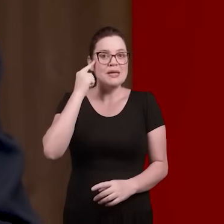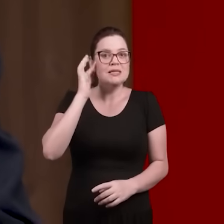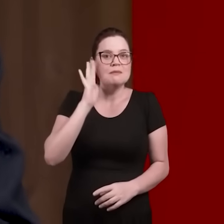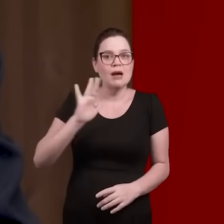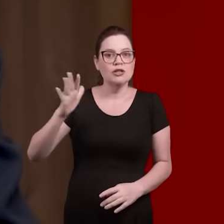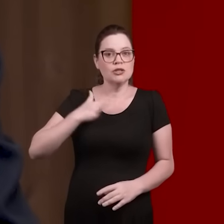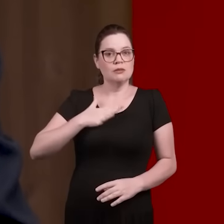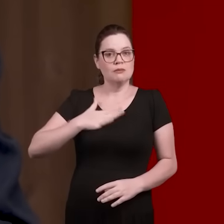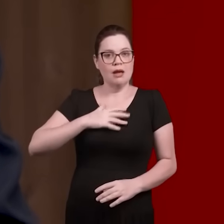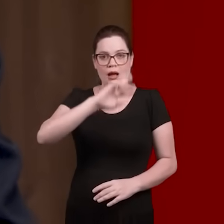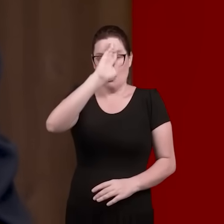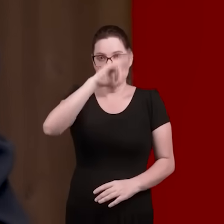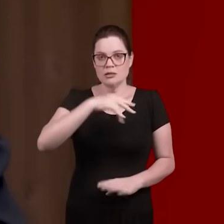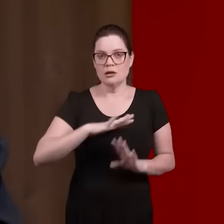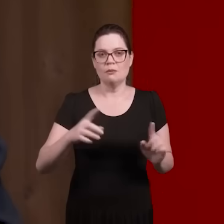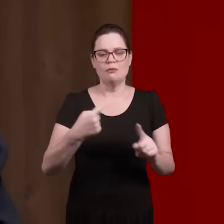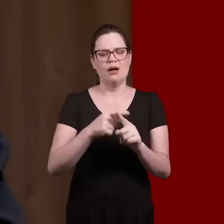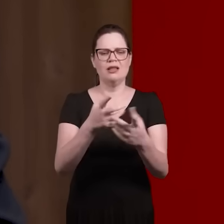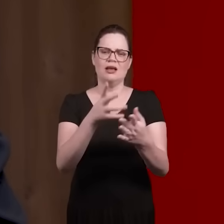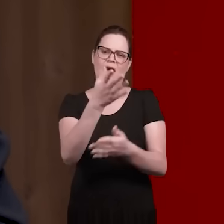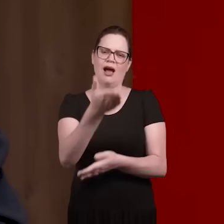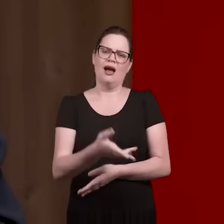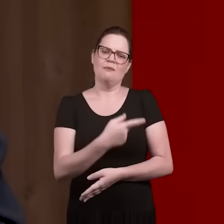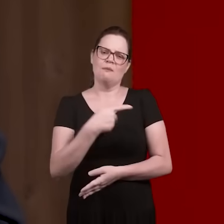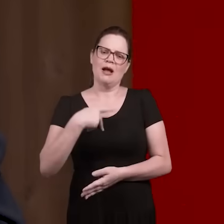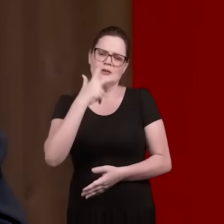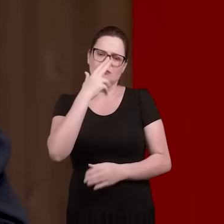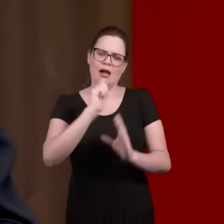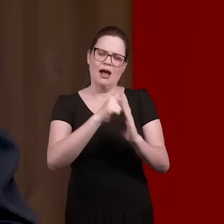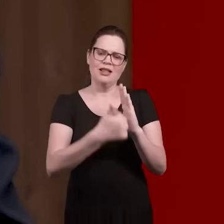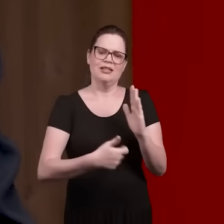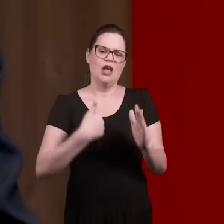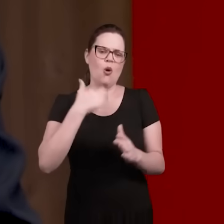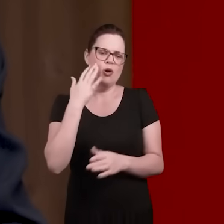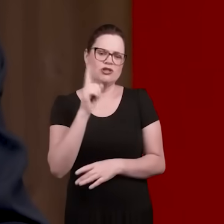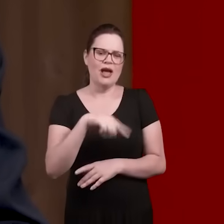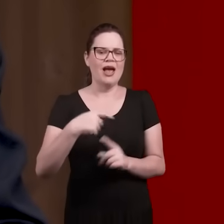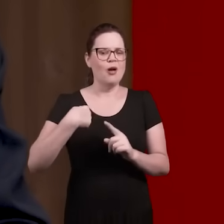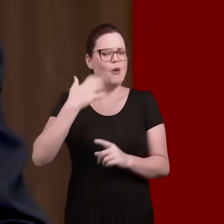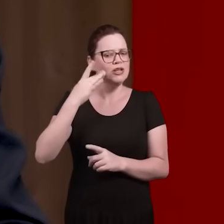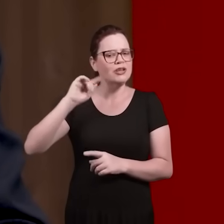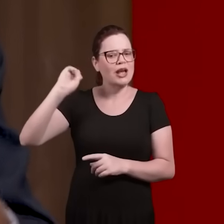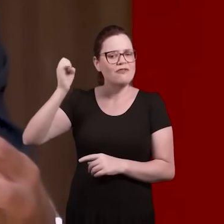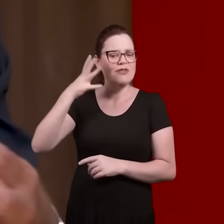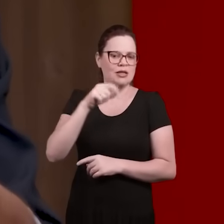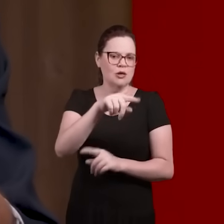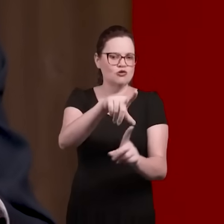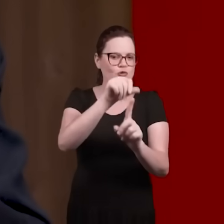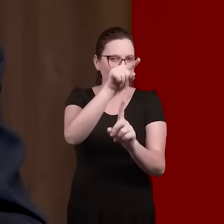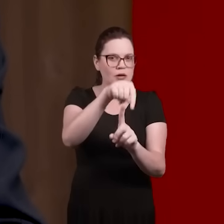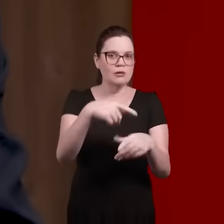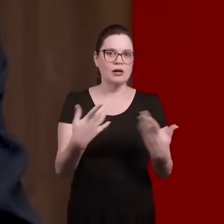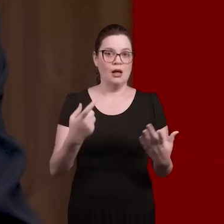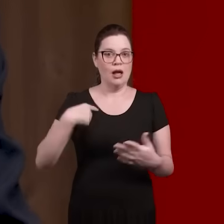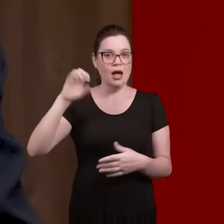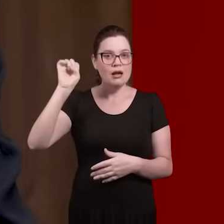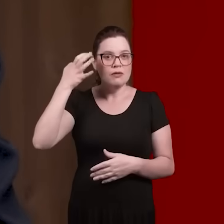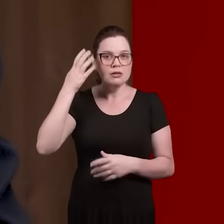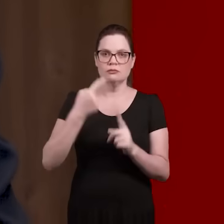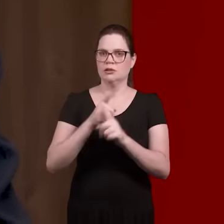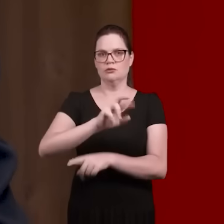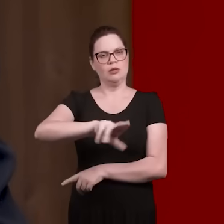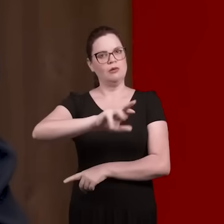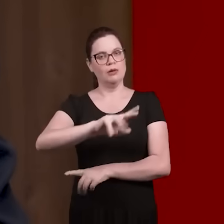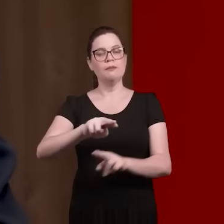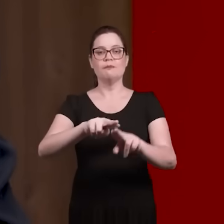Então são sentimentos de compaixão, ele quer muito que aquela pessoa seja um pastor, ou que aquela pessoa fosse para o grupo louvor e põe aquilo como revelação e como